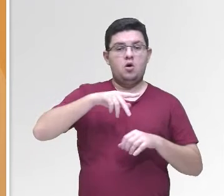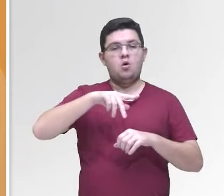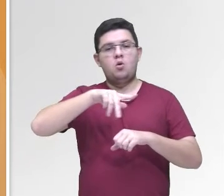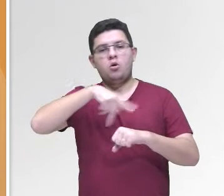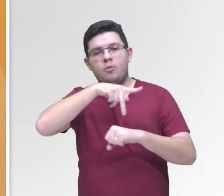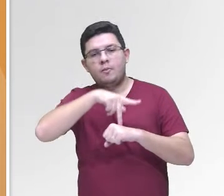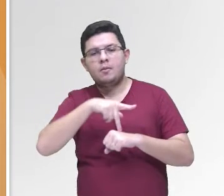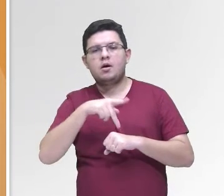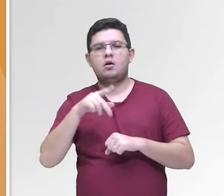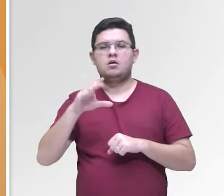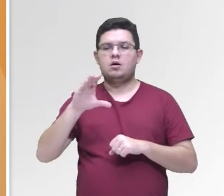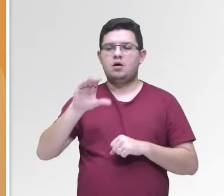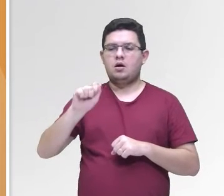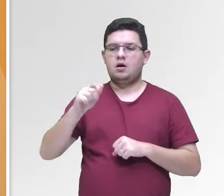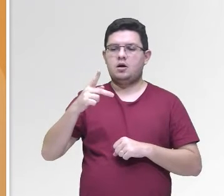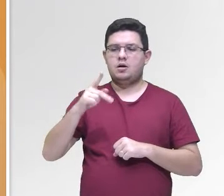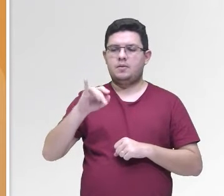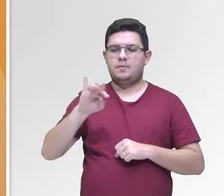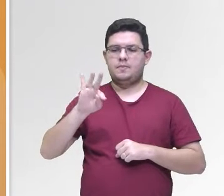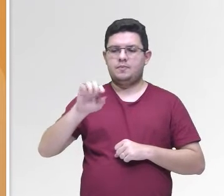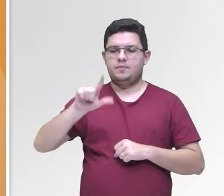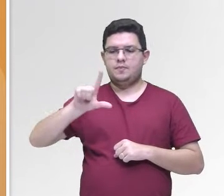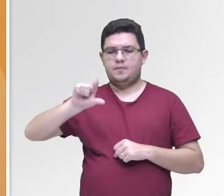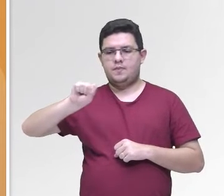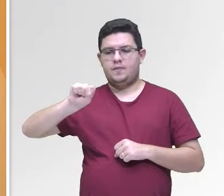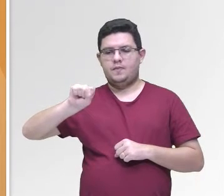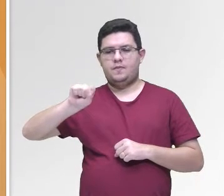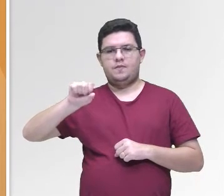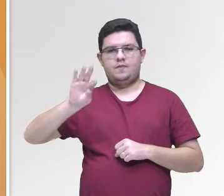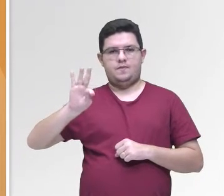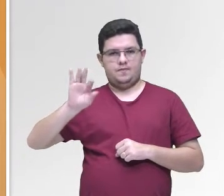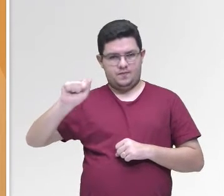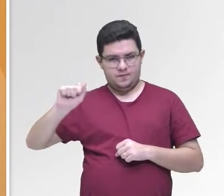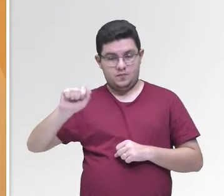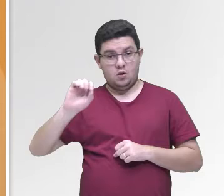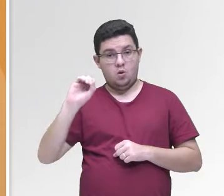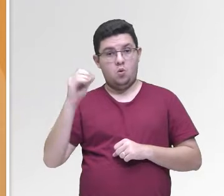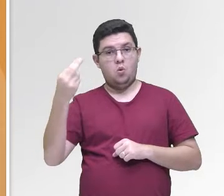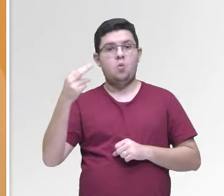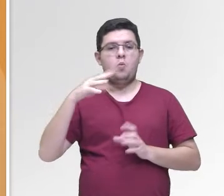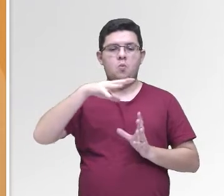precisa de capital? Creio que em algum momento você já